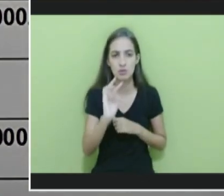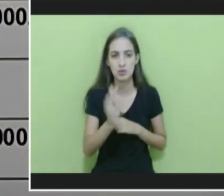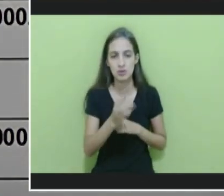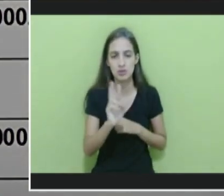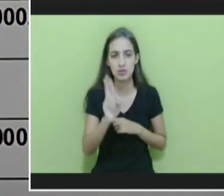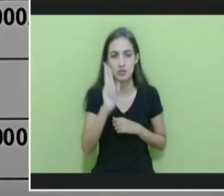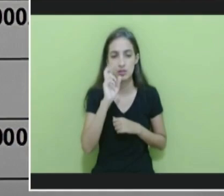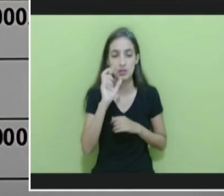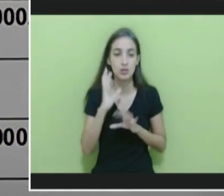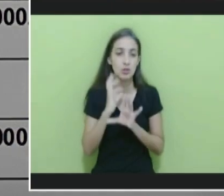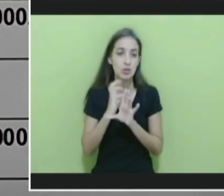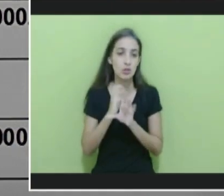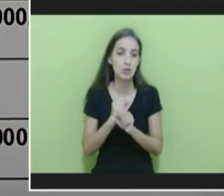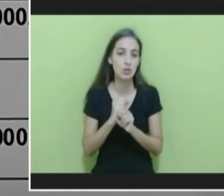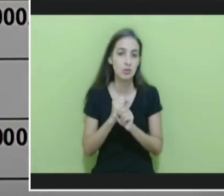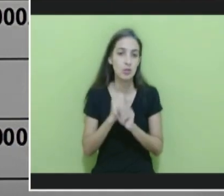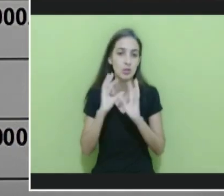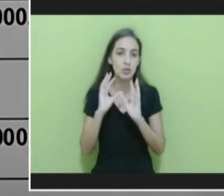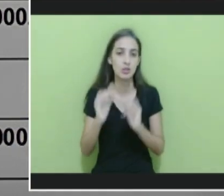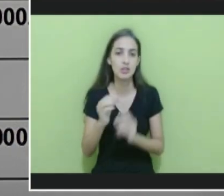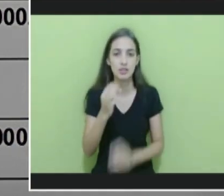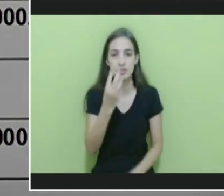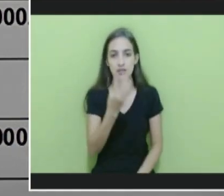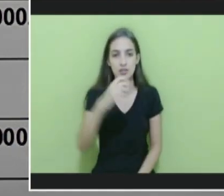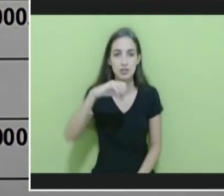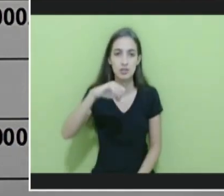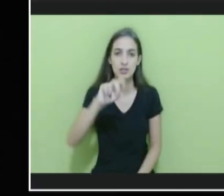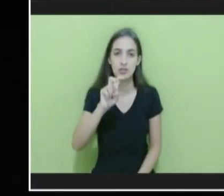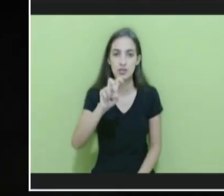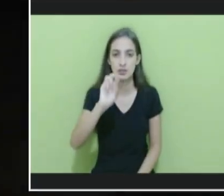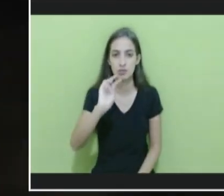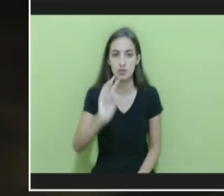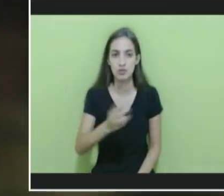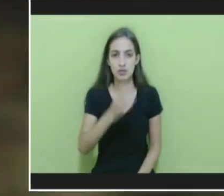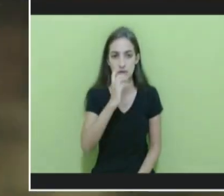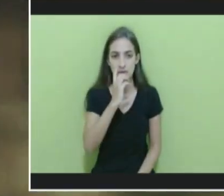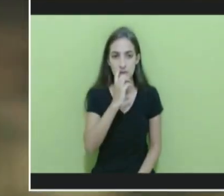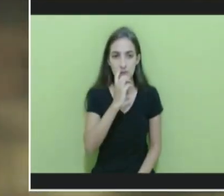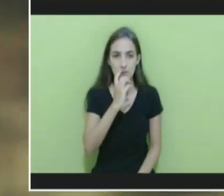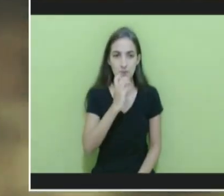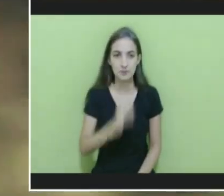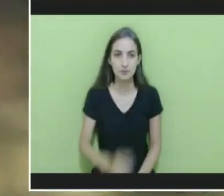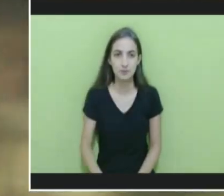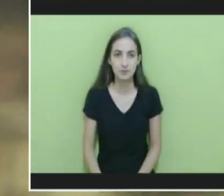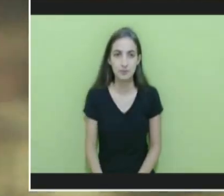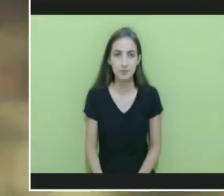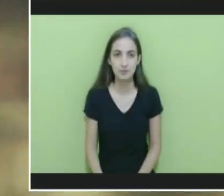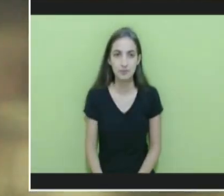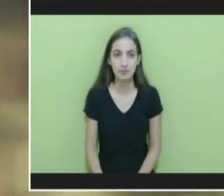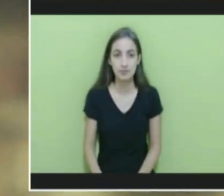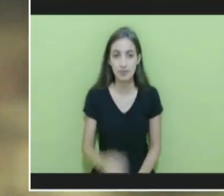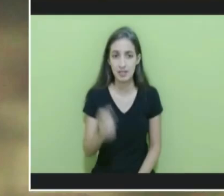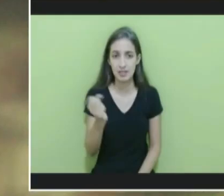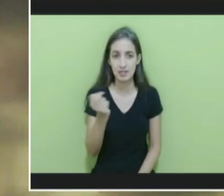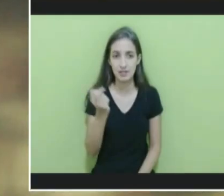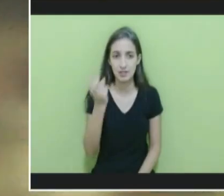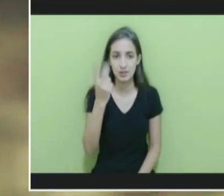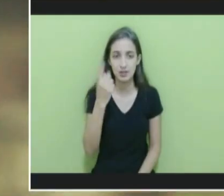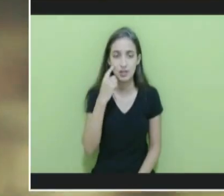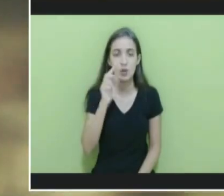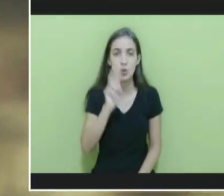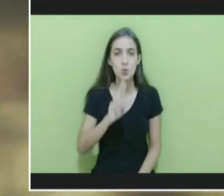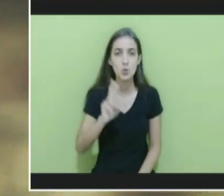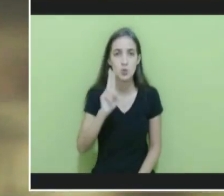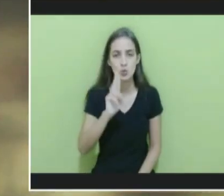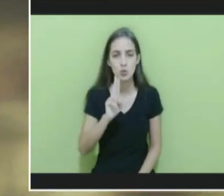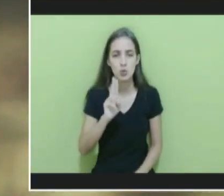as despesas, R$ 395 milhões. Então, para se chegar nesse valor, foi utilizada a estimativa dos últimos